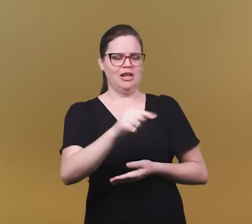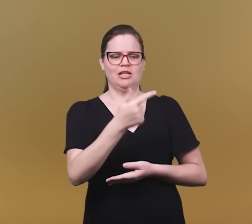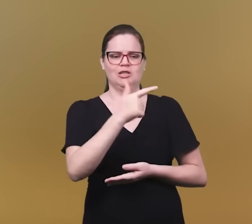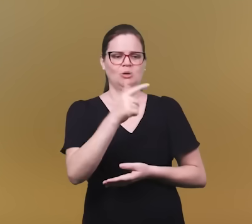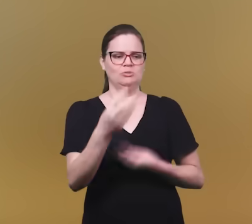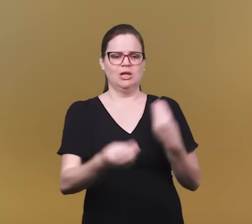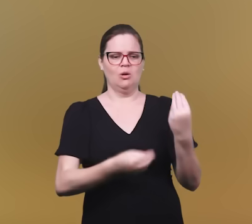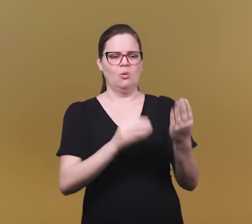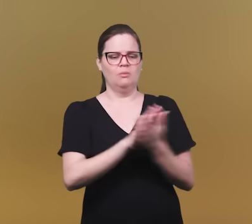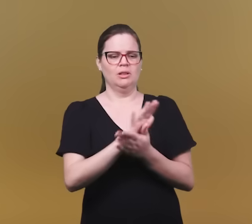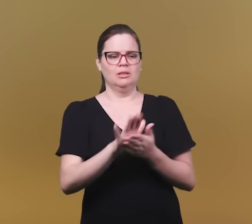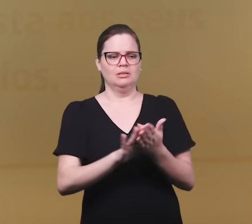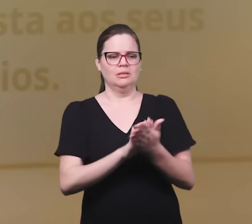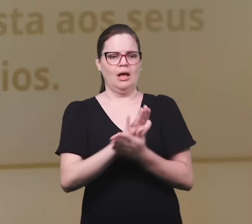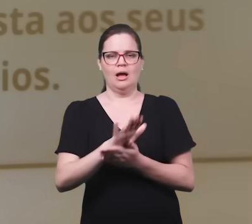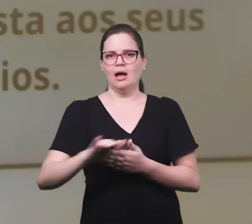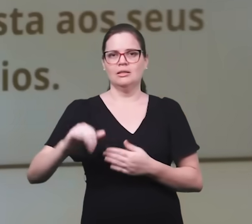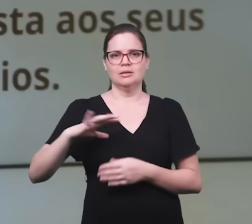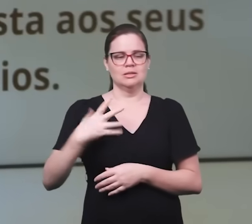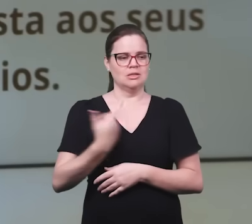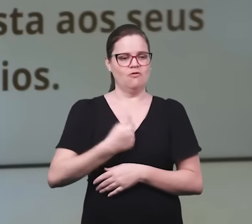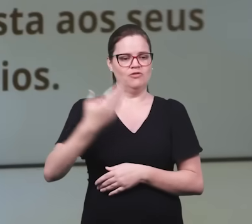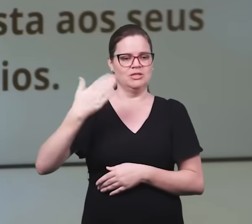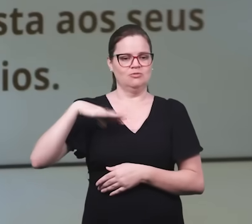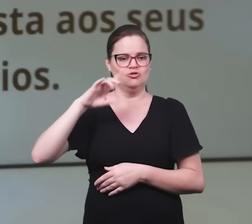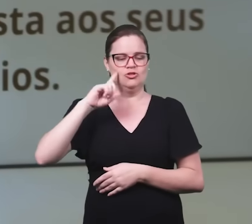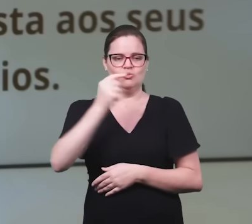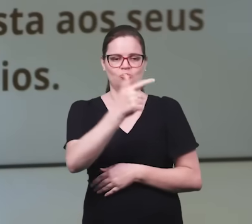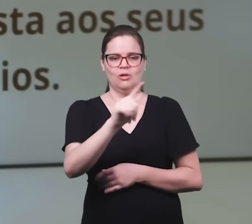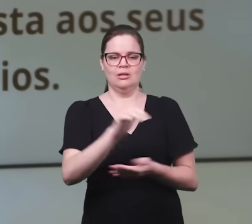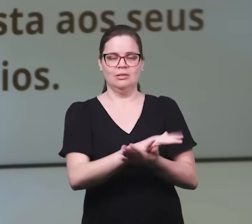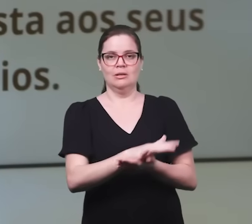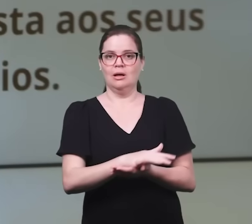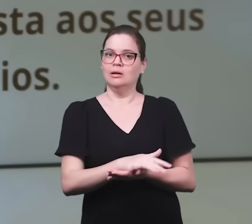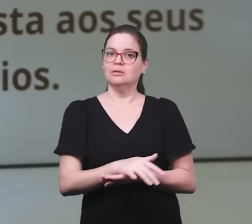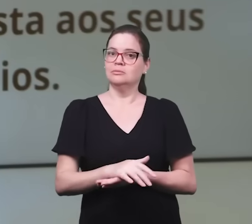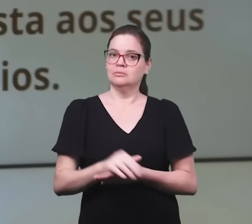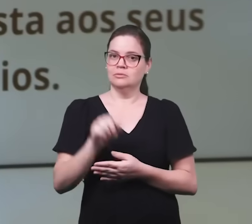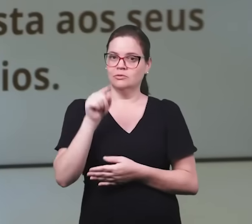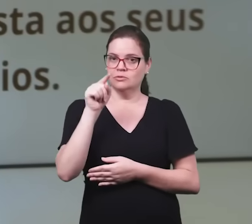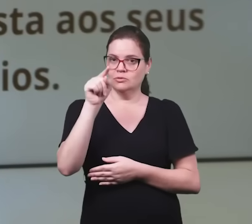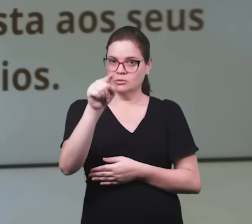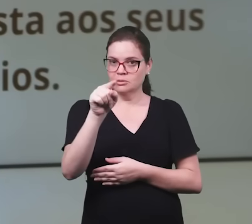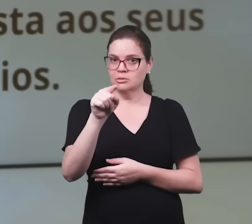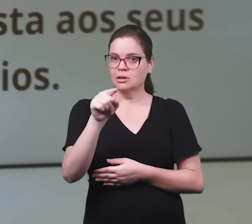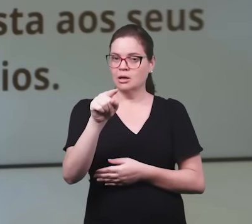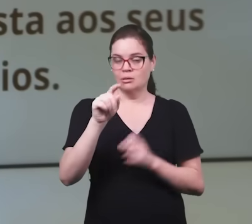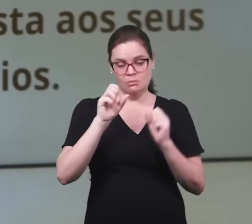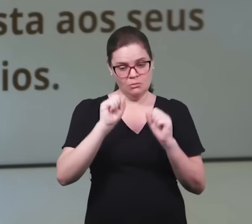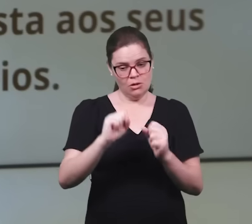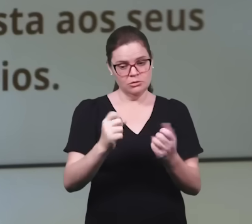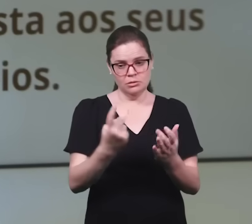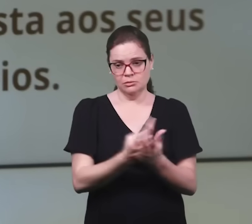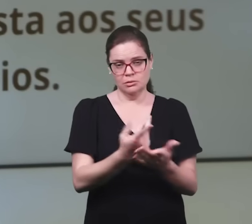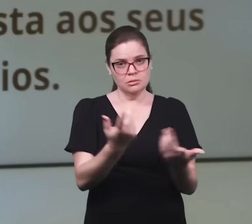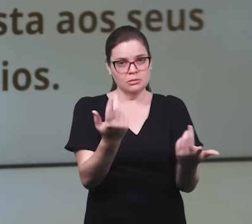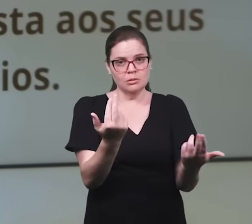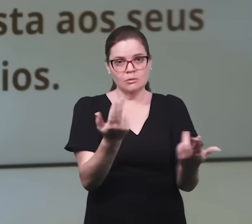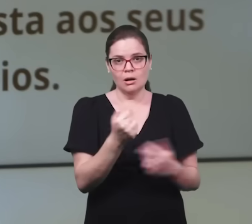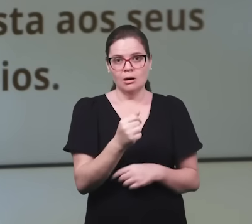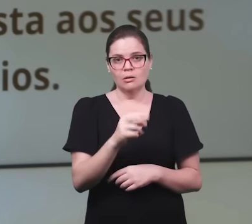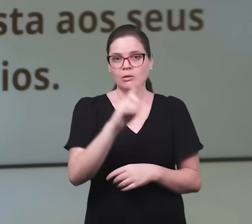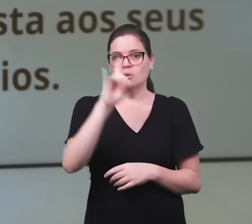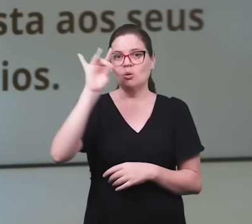ele em Deus. Quem sabe você um dia ouviu ou tem